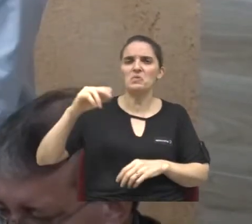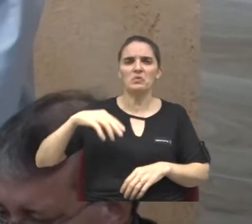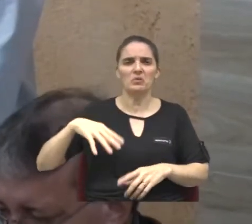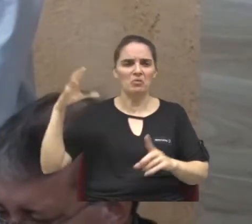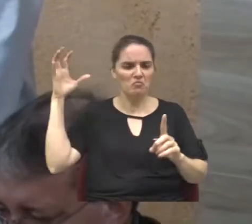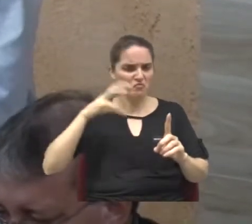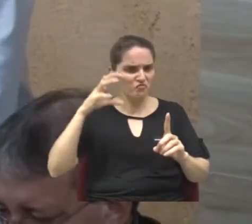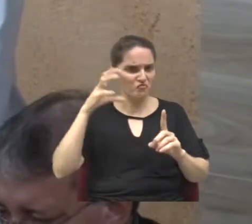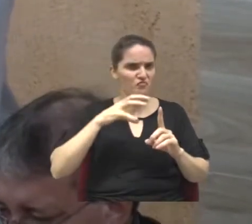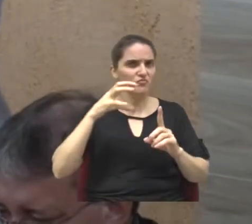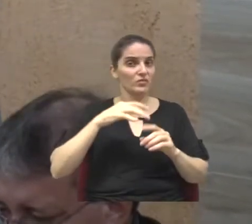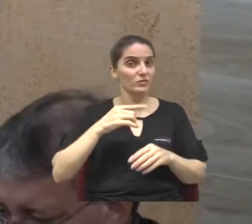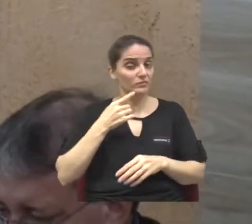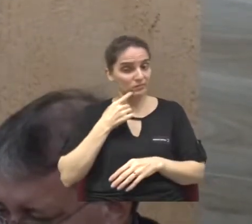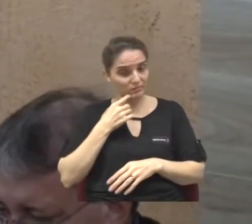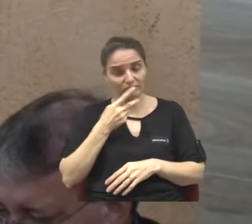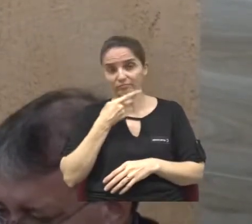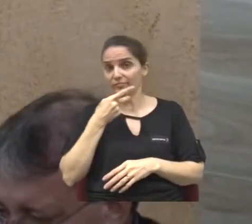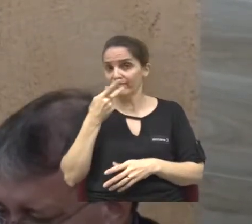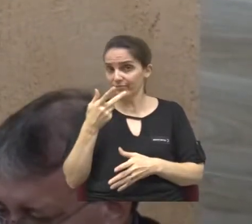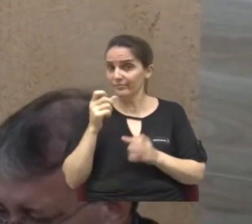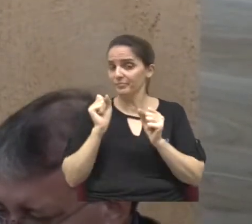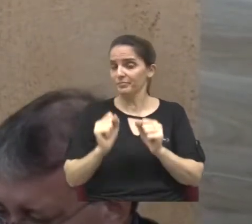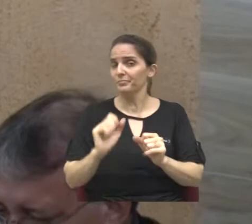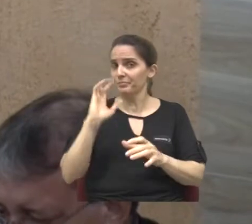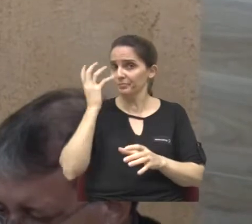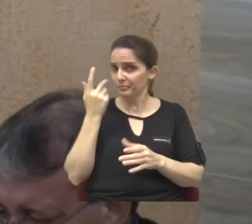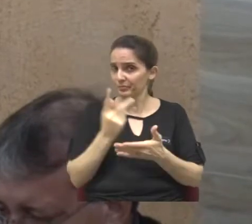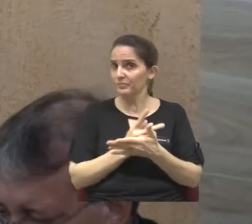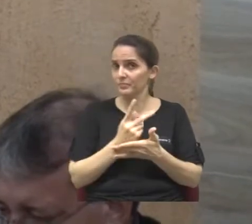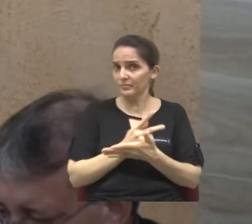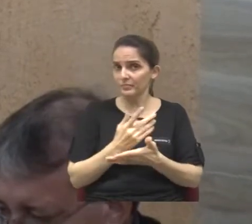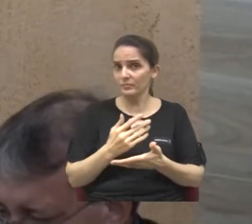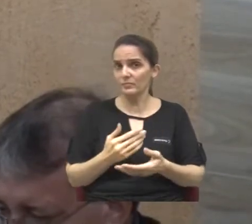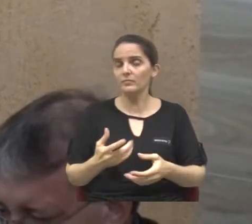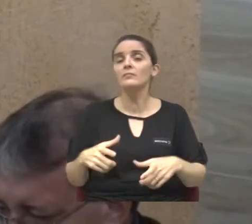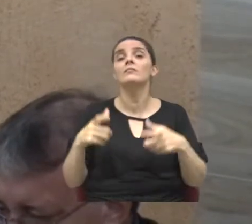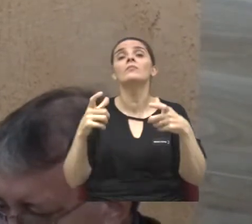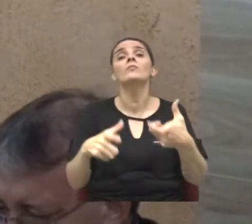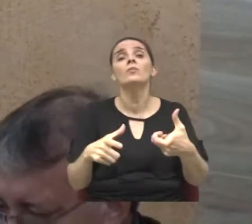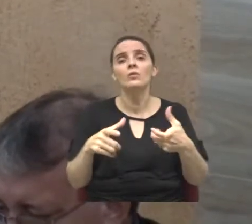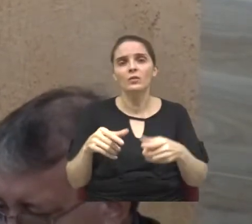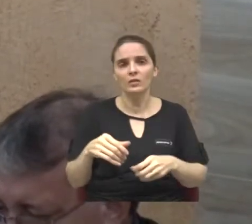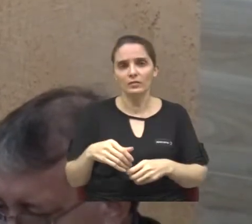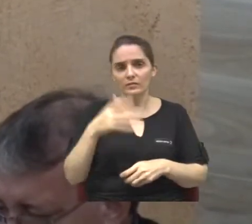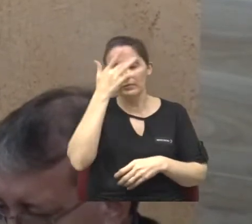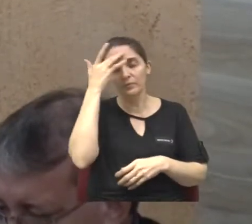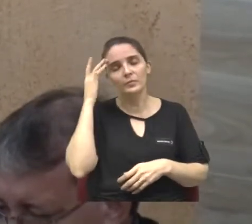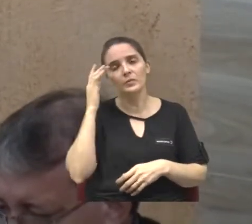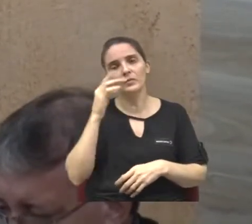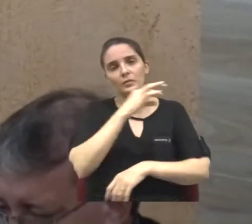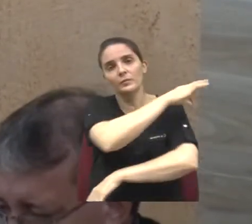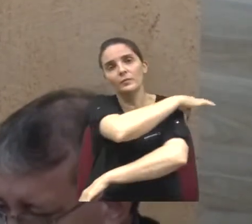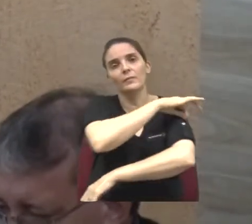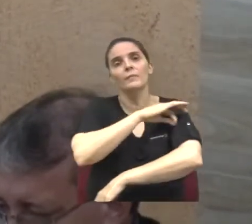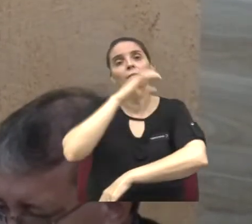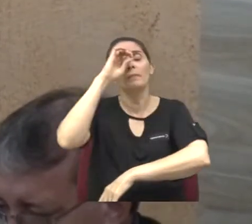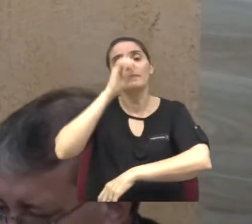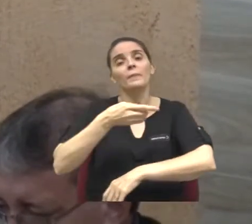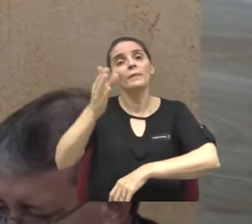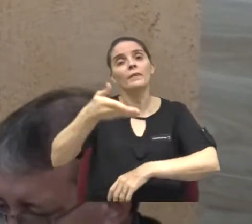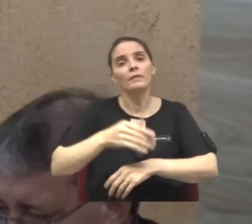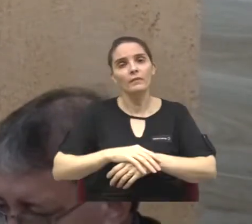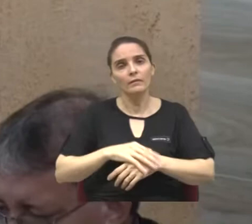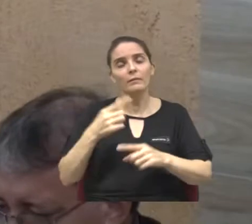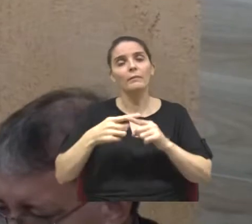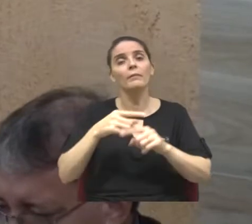e eu disse que poderia ter falhas. Cadê eles aqui agora? Por que o prefeito não mandou ele aqui agora? Aliás, por que o prefeito não vem pedir